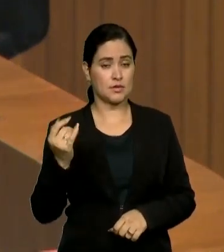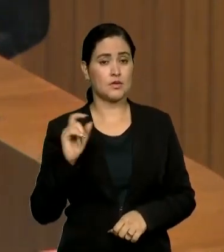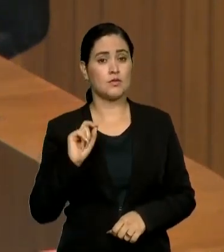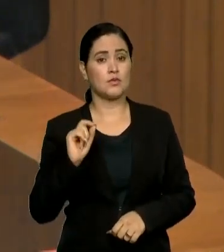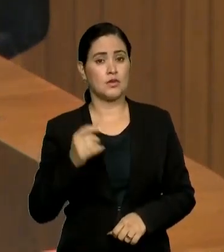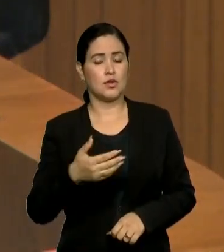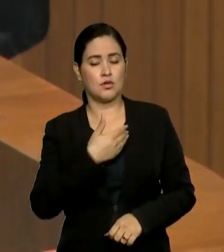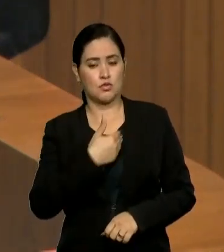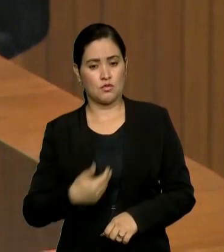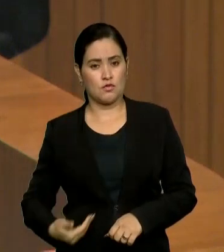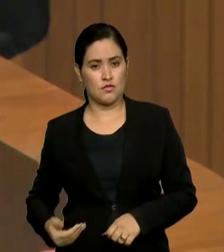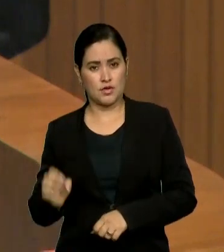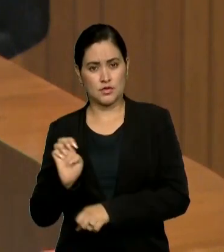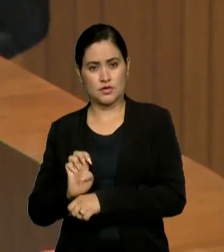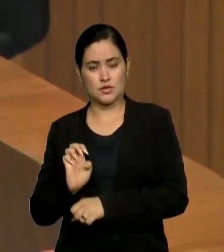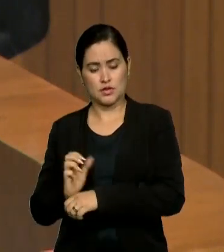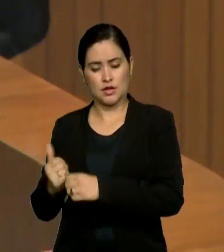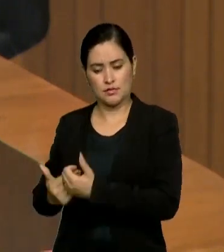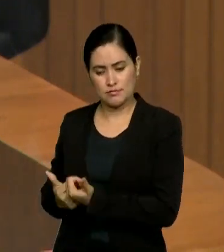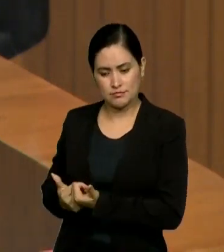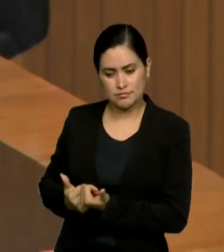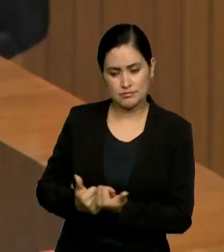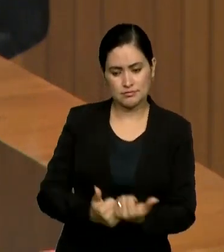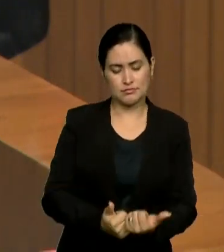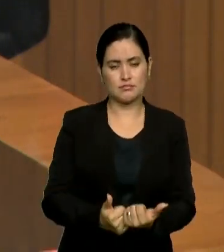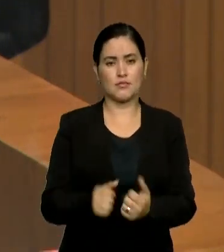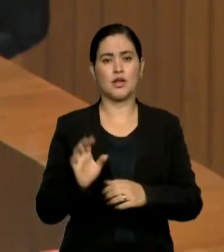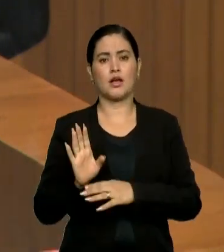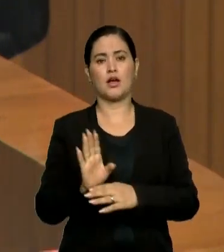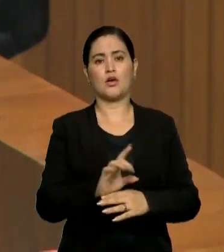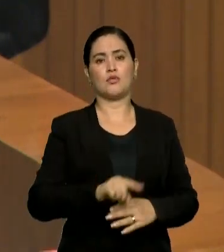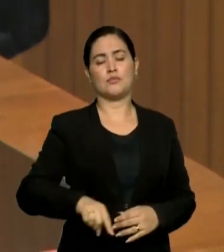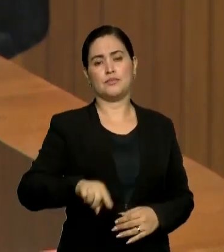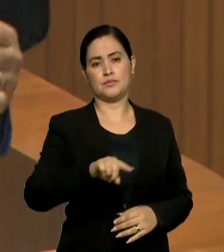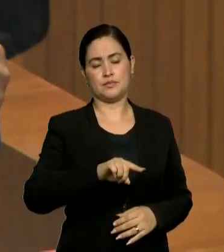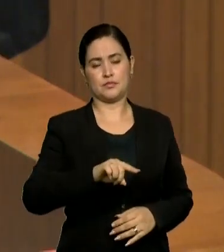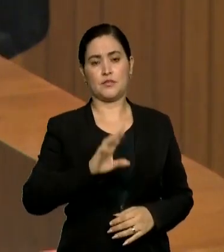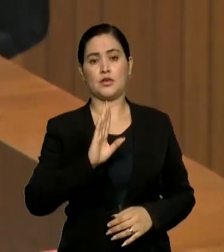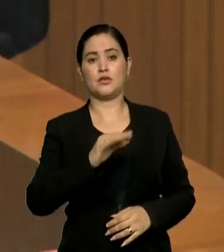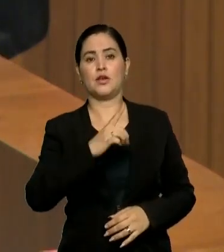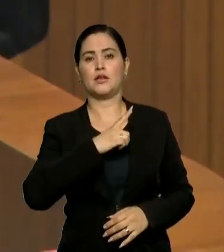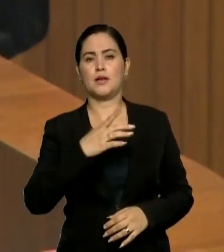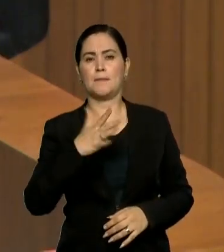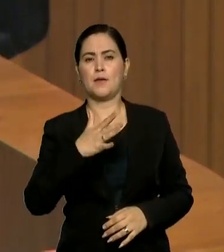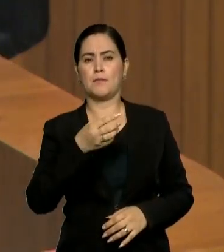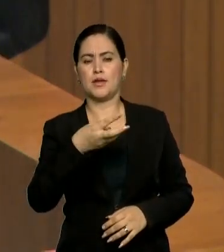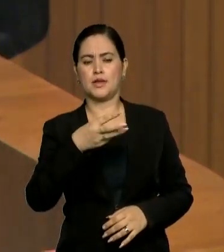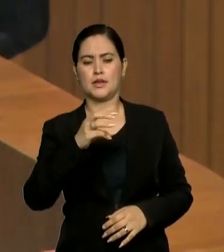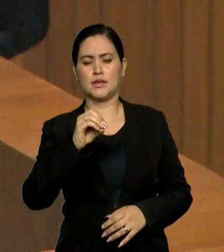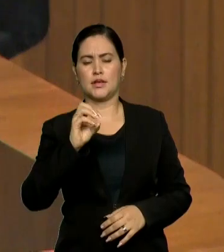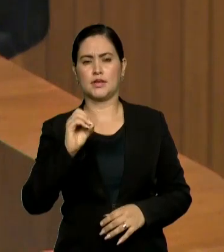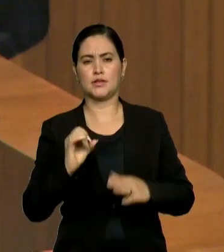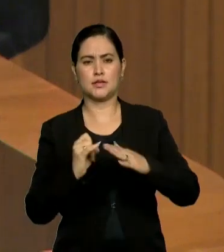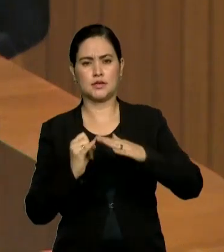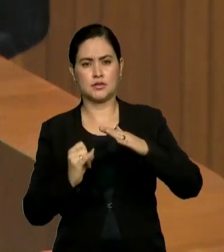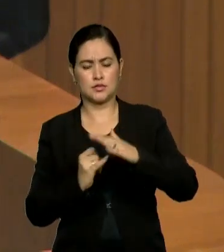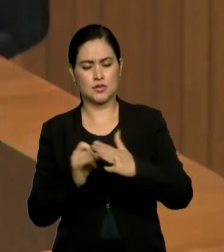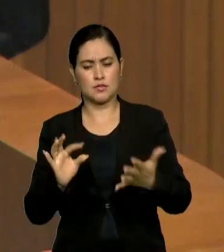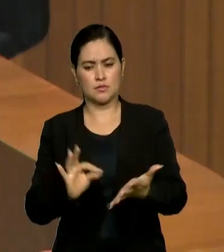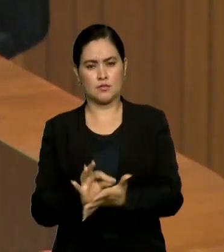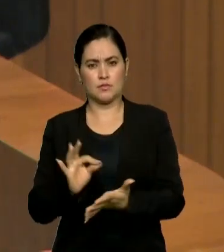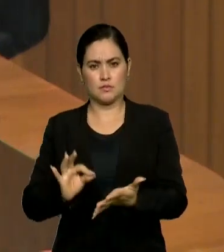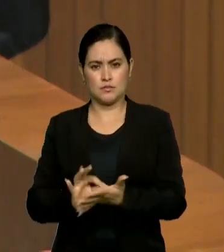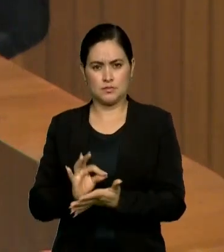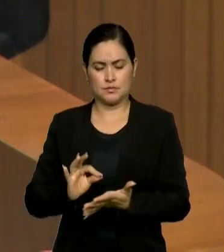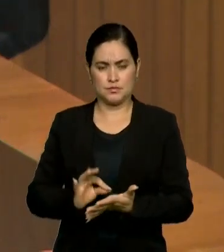do Estado ajudando essas entidades, que já tem praticamente quase 300 entidades já inscritas, e a